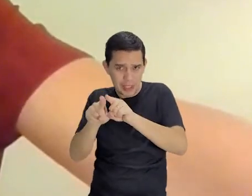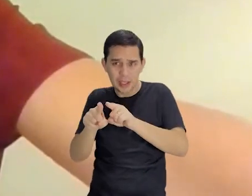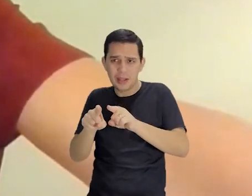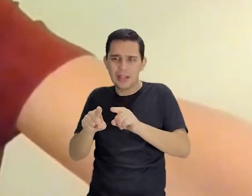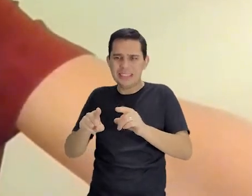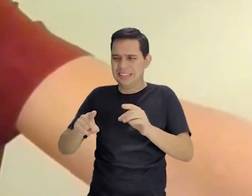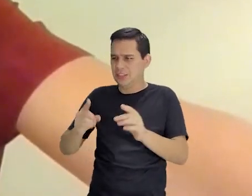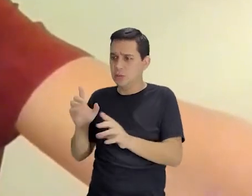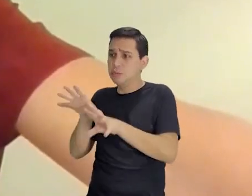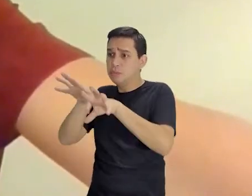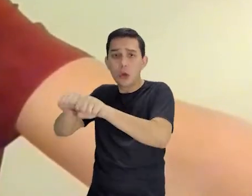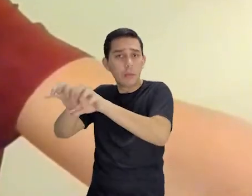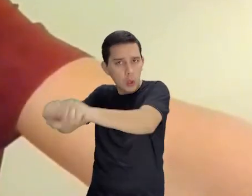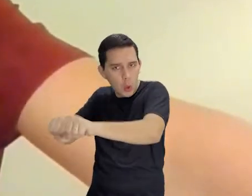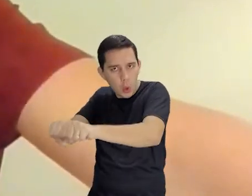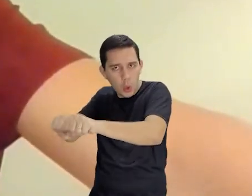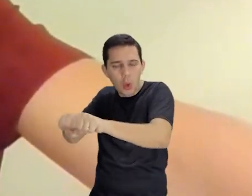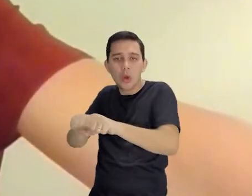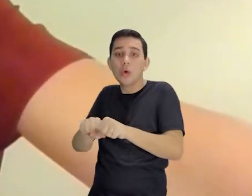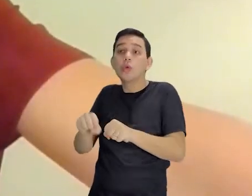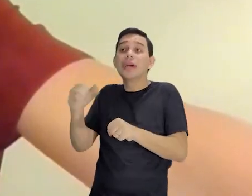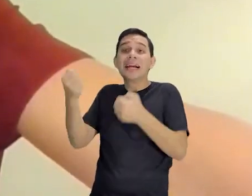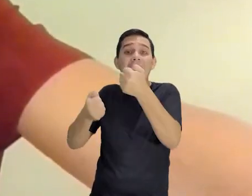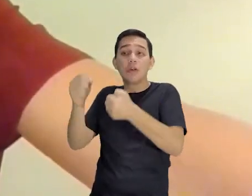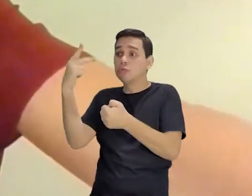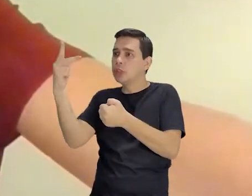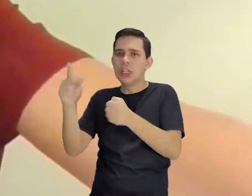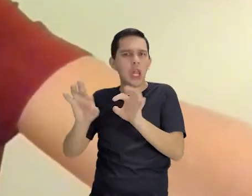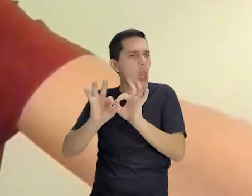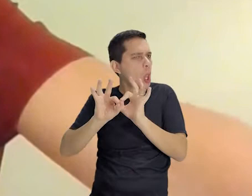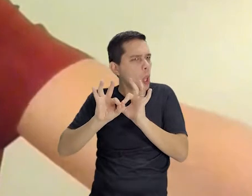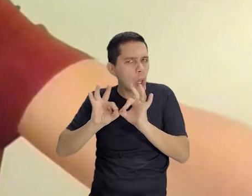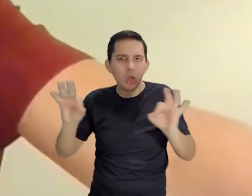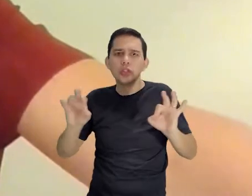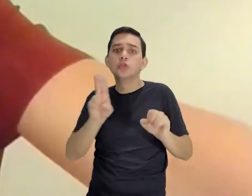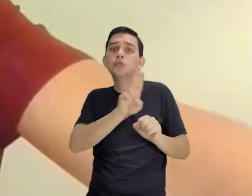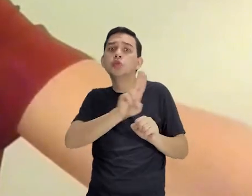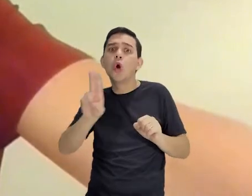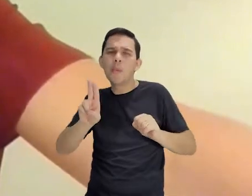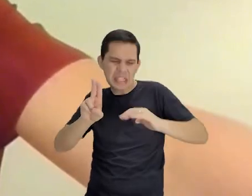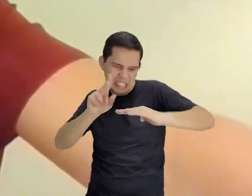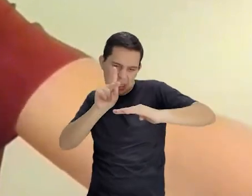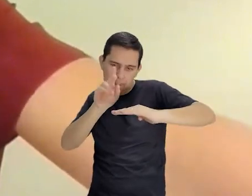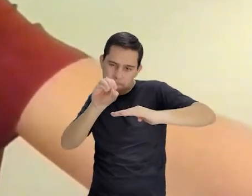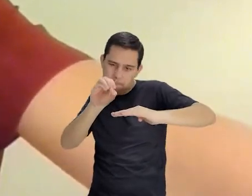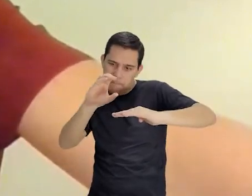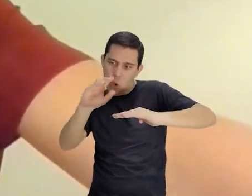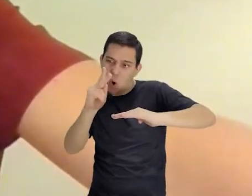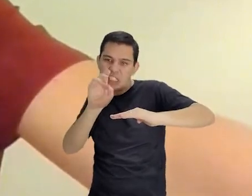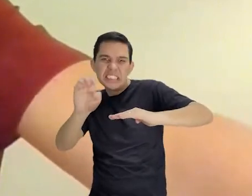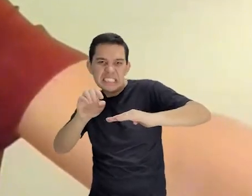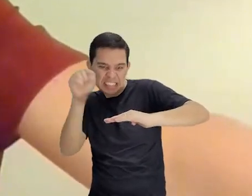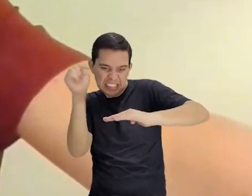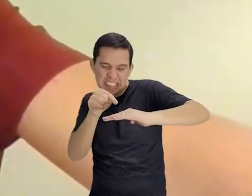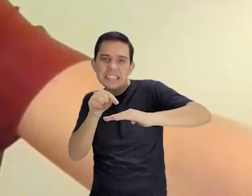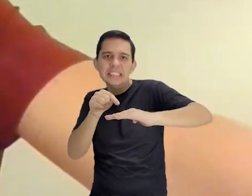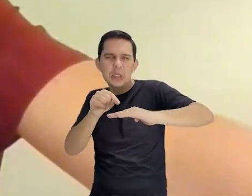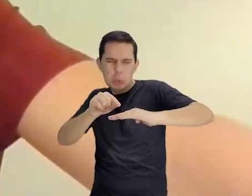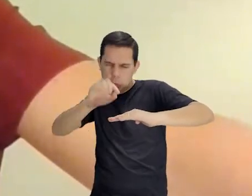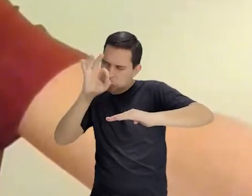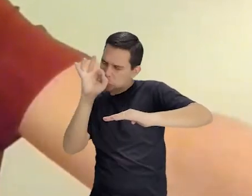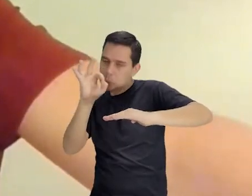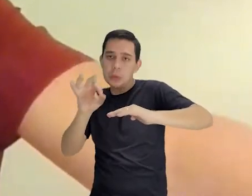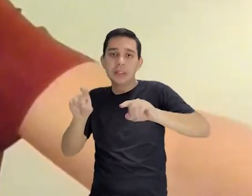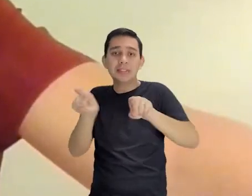de luxo, como, por exemplo, um Porsche blindado e quase R$ 1 milhão